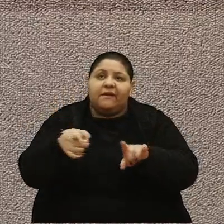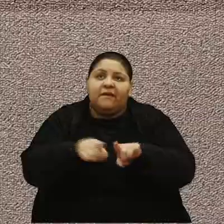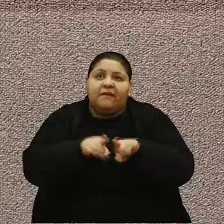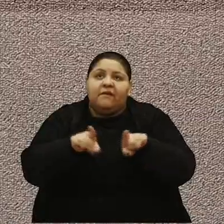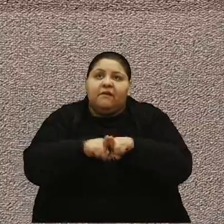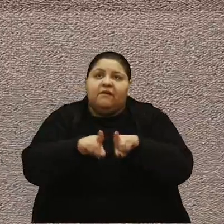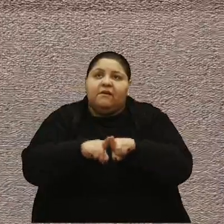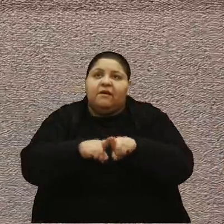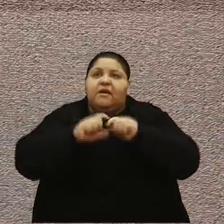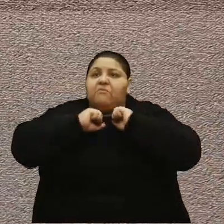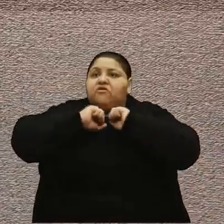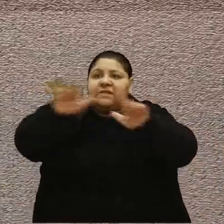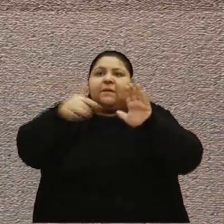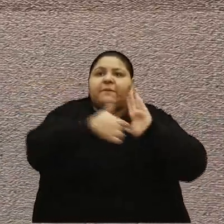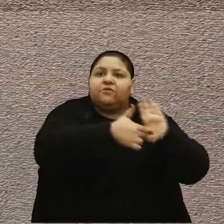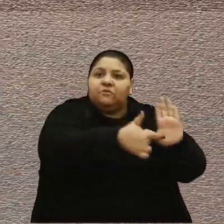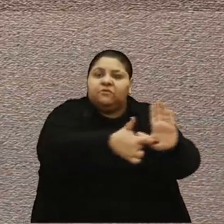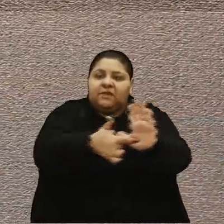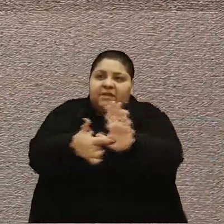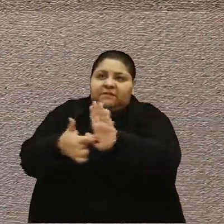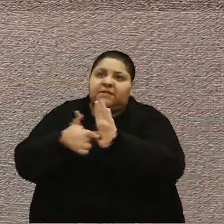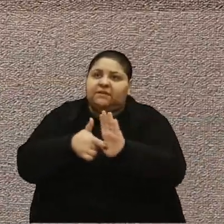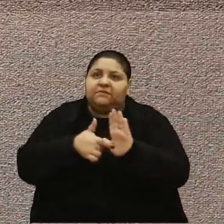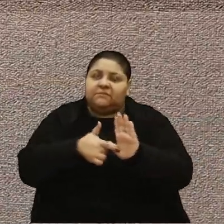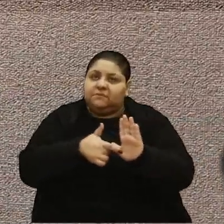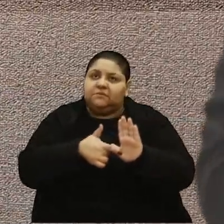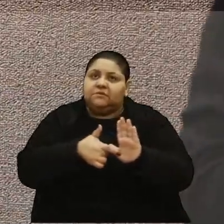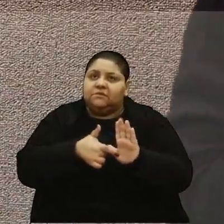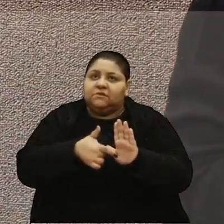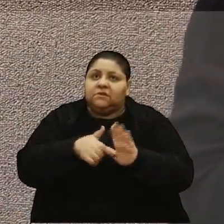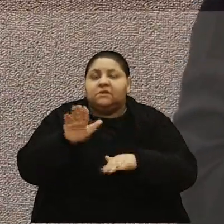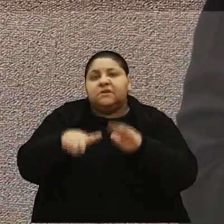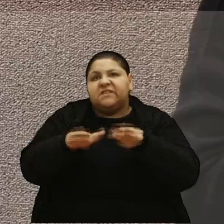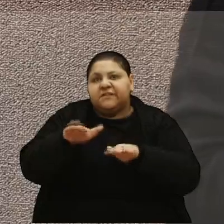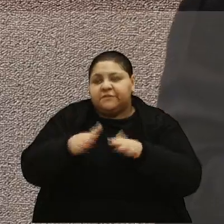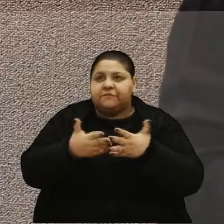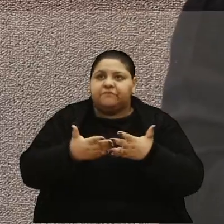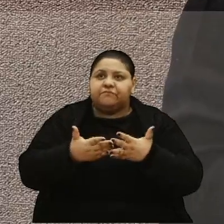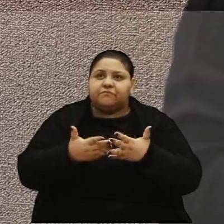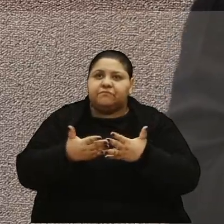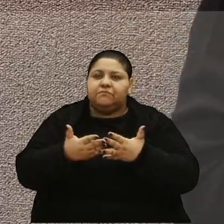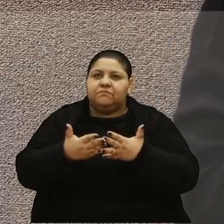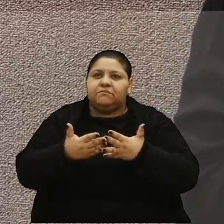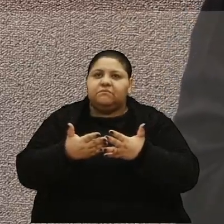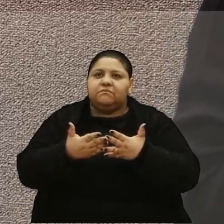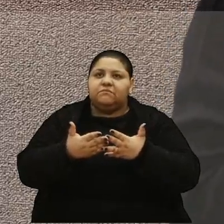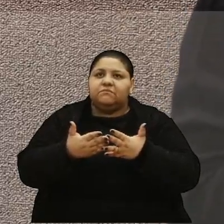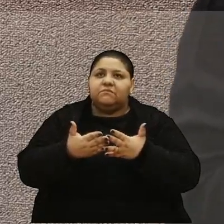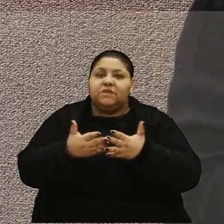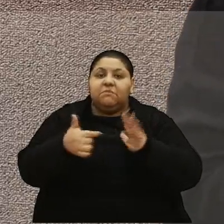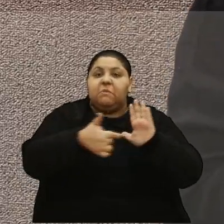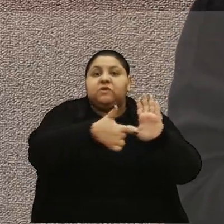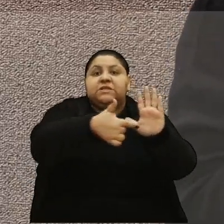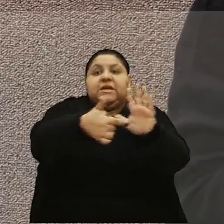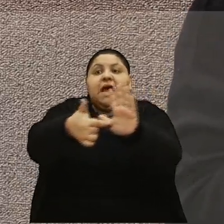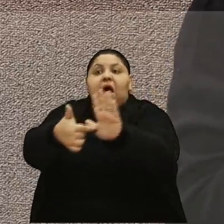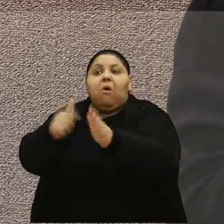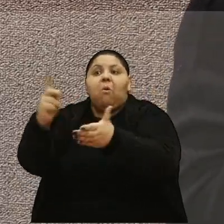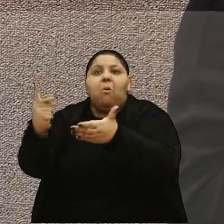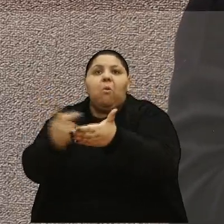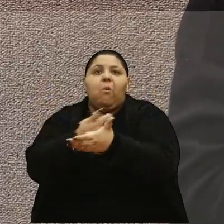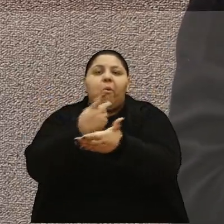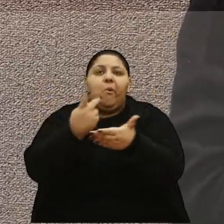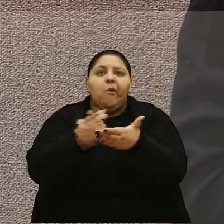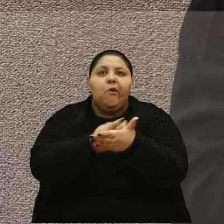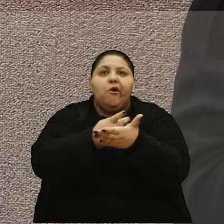sala. Vereadora Daiana, a senhora quer a sua parte? Às vezes é para botar o bode na sala para tirar um